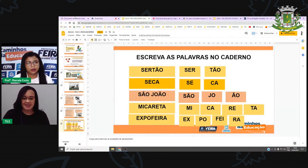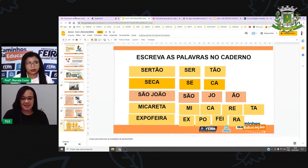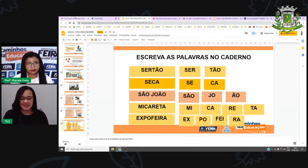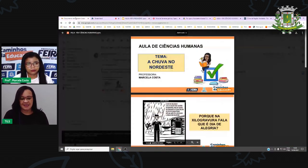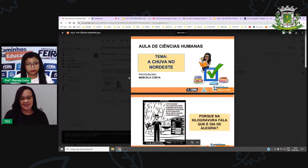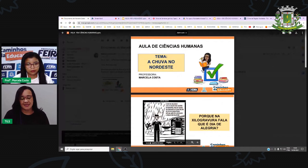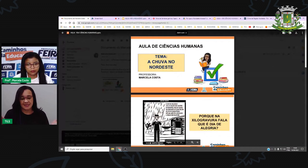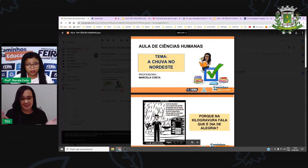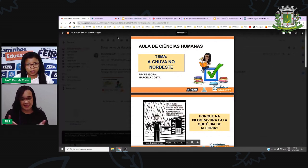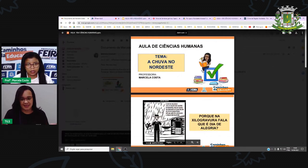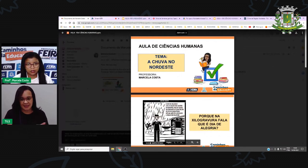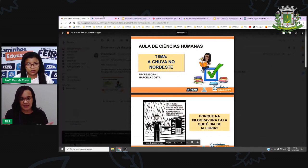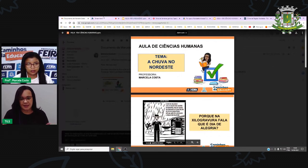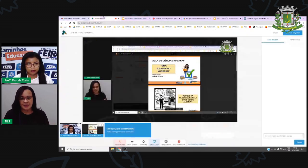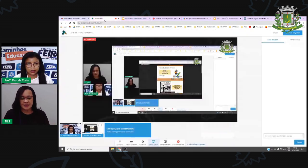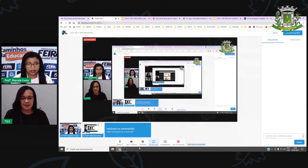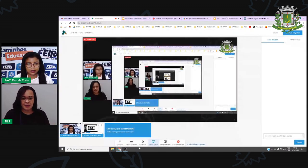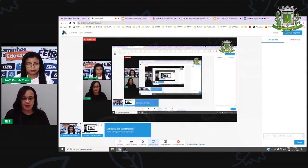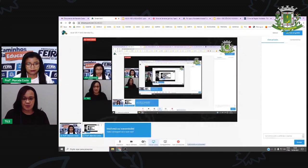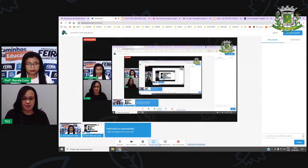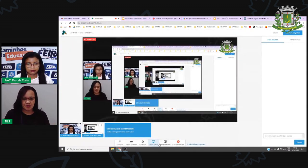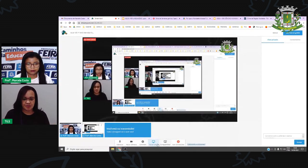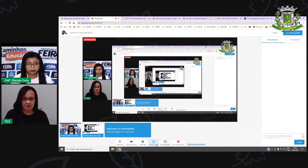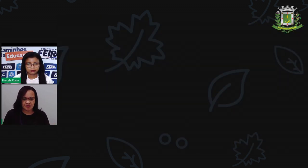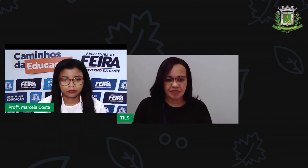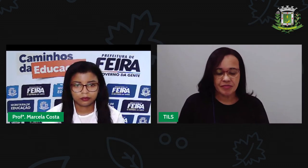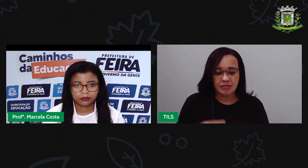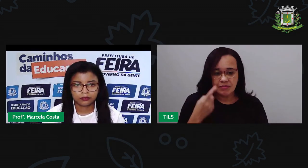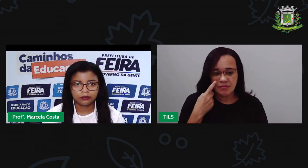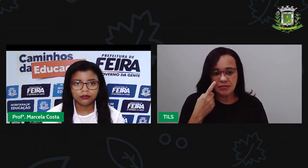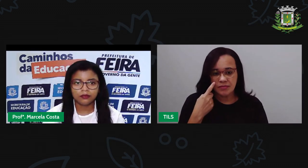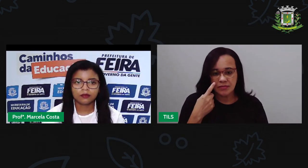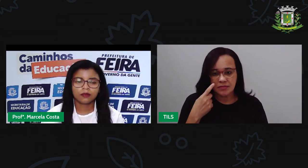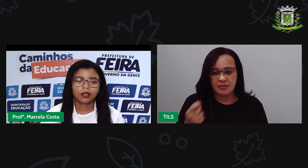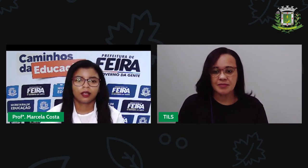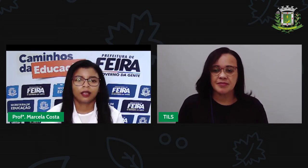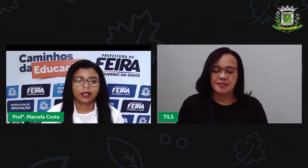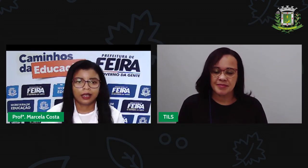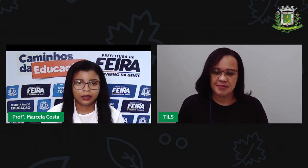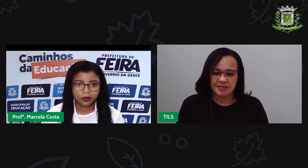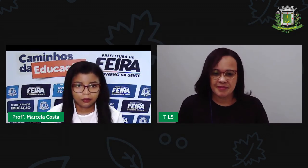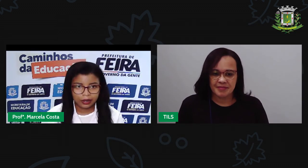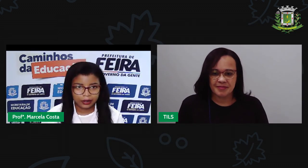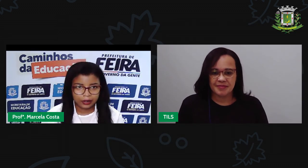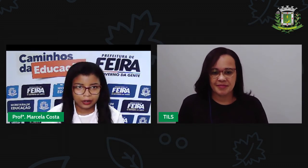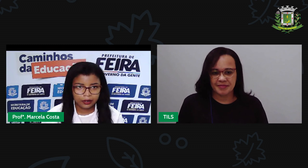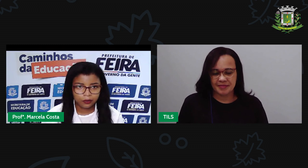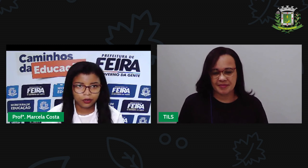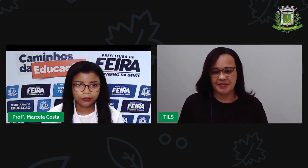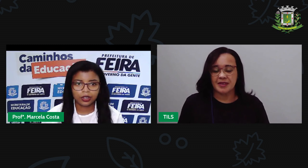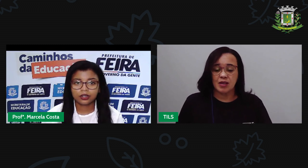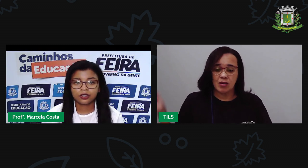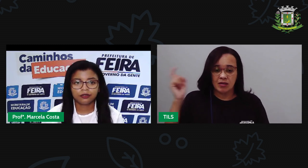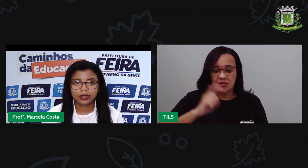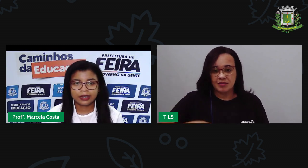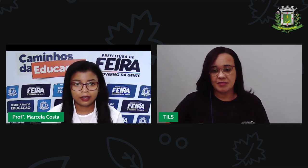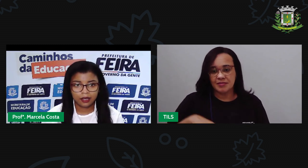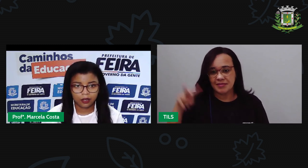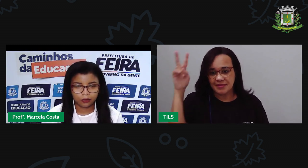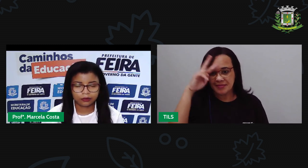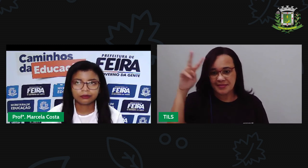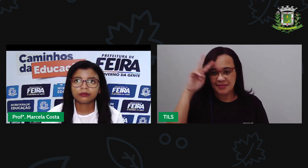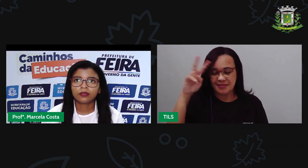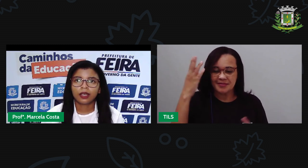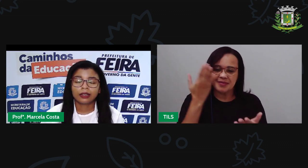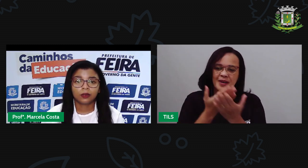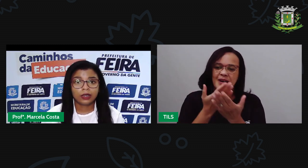Agora, a gente vai retomar aqui o que foi que a gente viu nessa